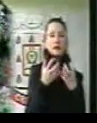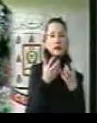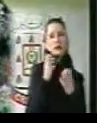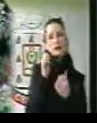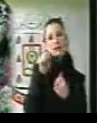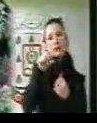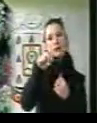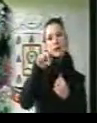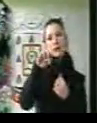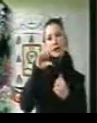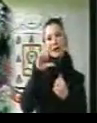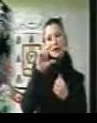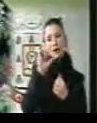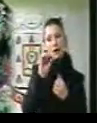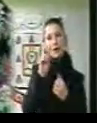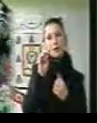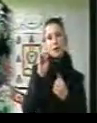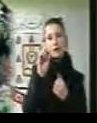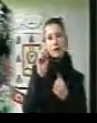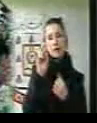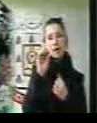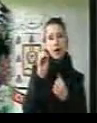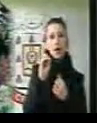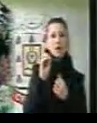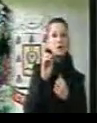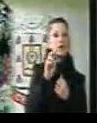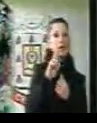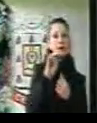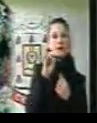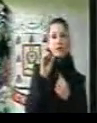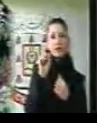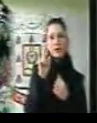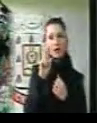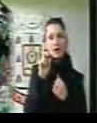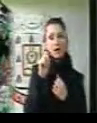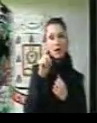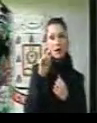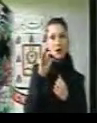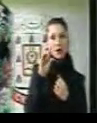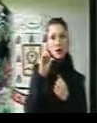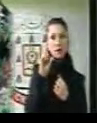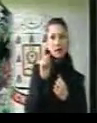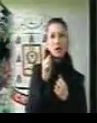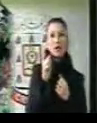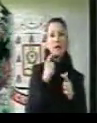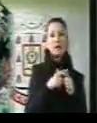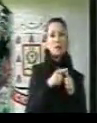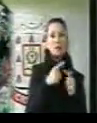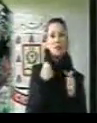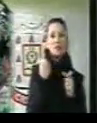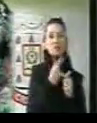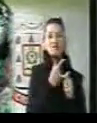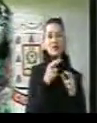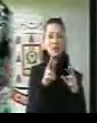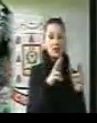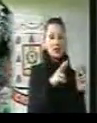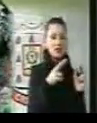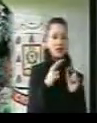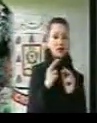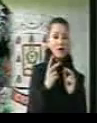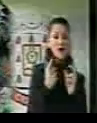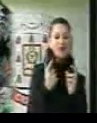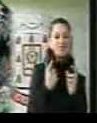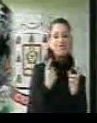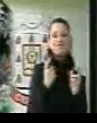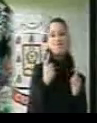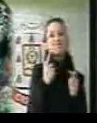anel viário, da Via Rápida e também da Jorge Lacerda. Até porque a nossa região, e aí eu falo região, porque o impacto